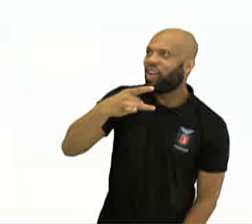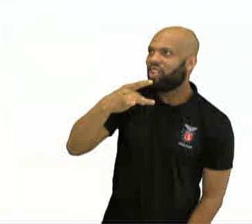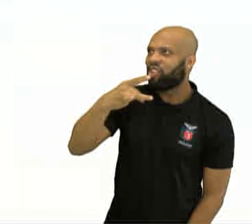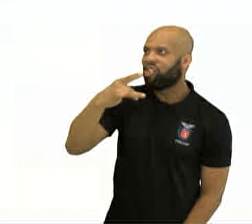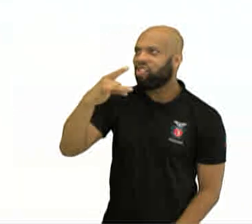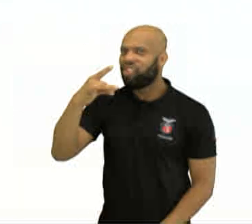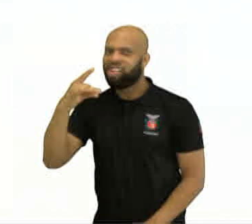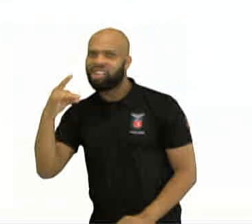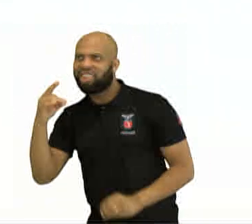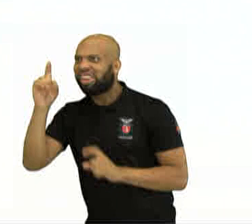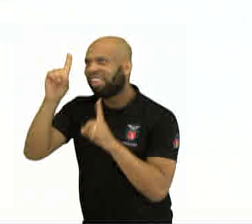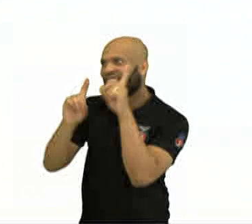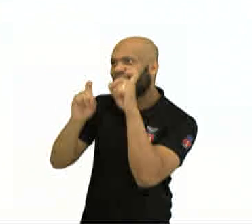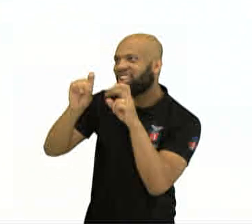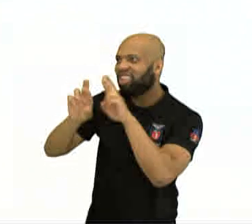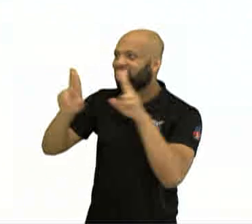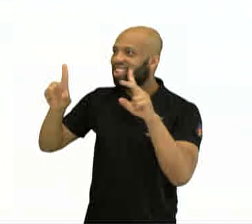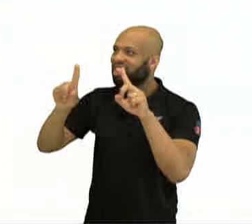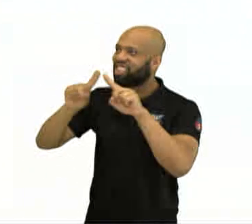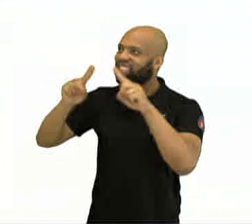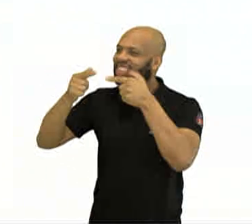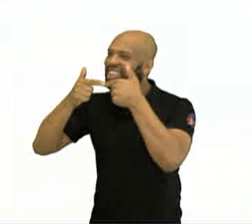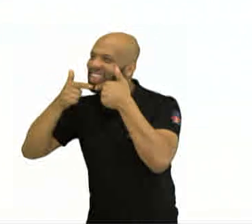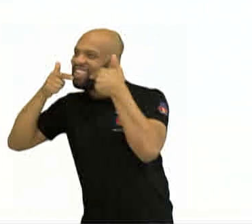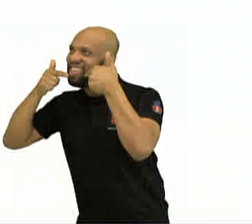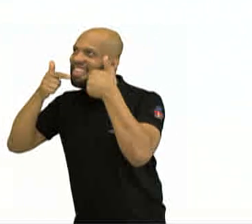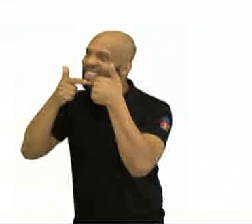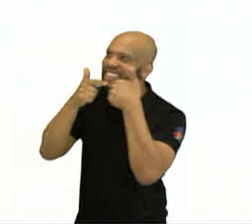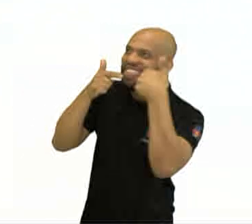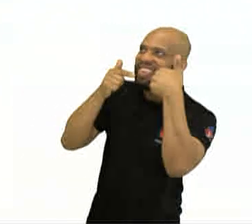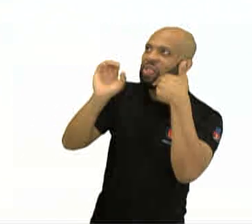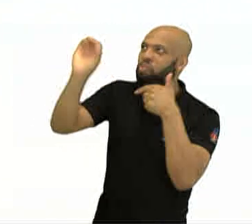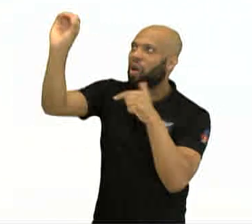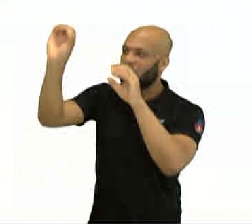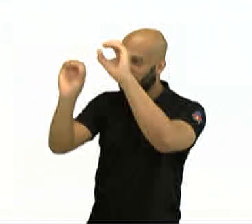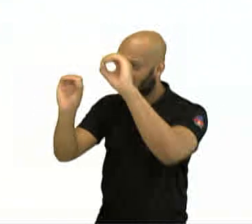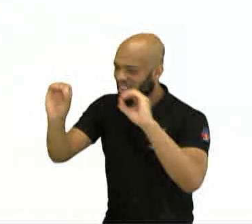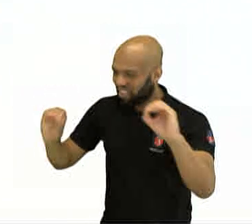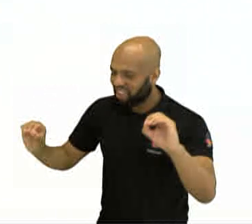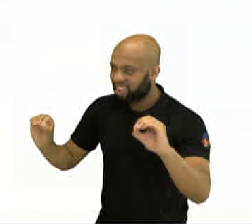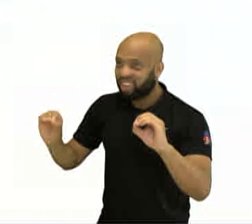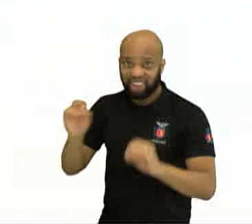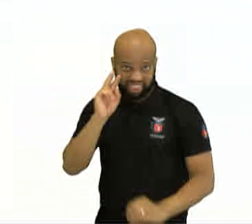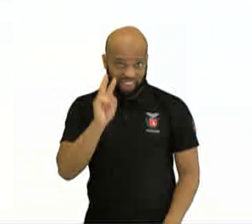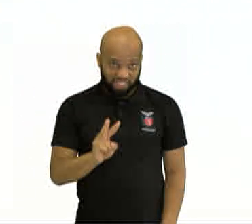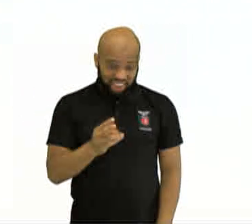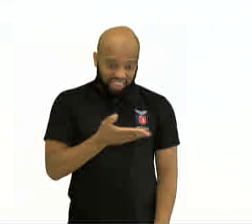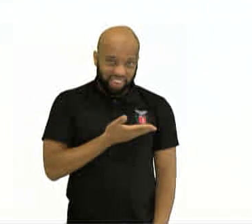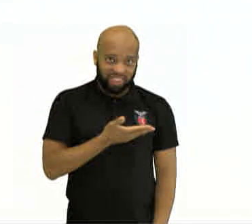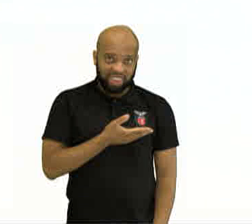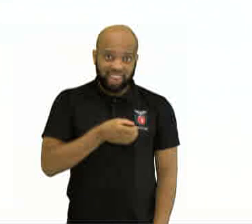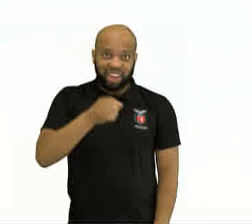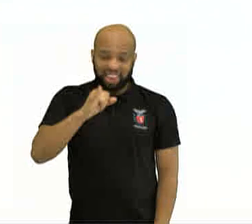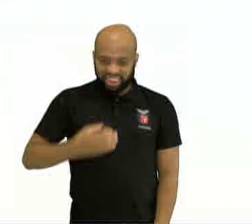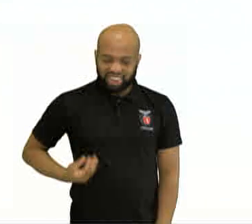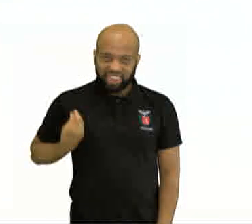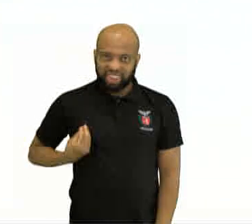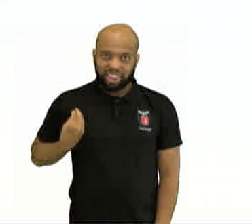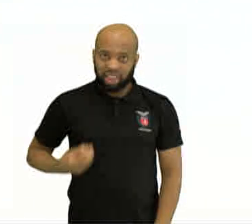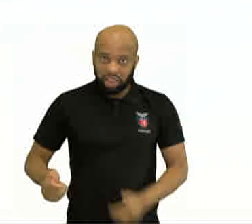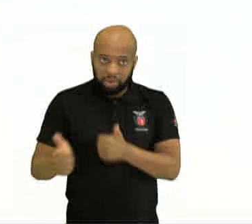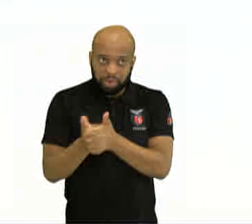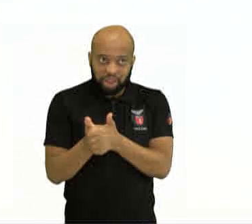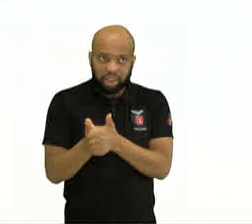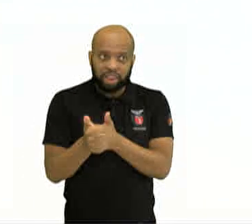distorcido, é verdade, mas sorrindo. Estão vendo? Diria as amigas. Se estivessem por perto,